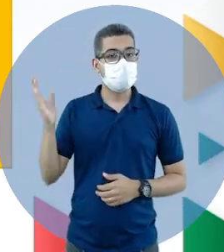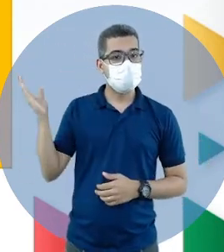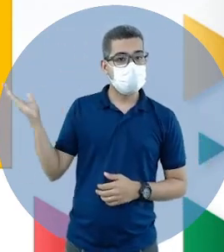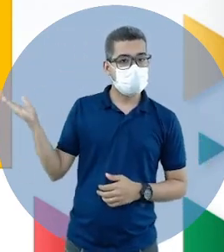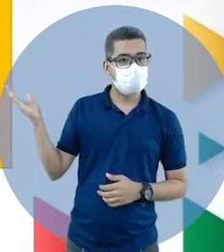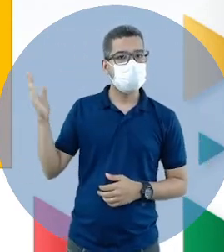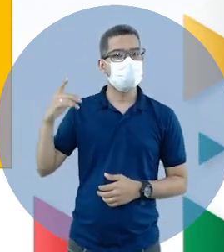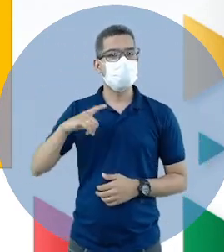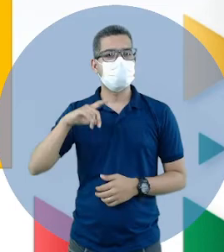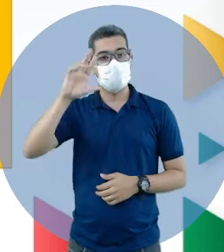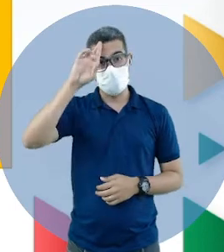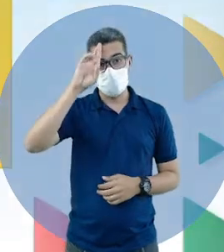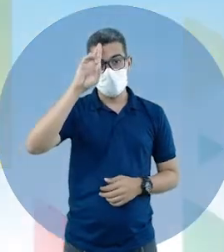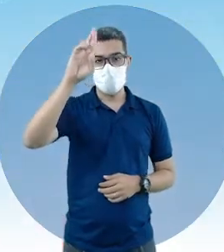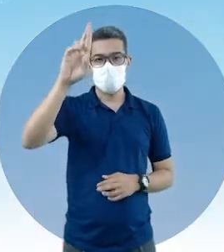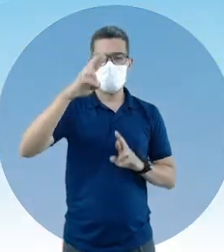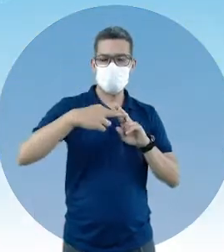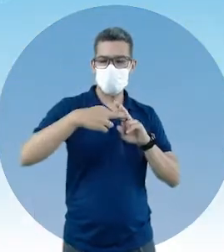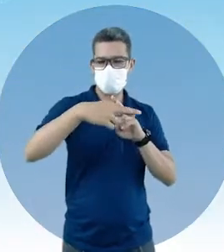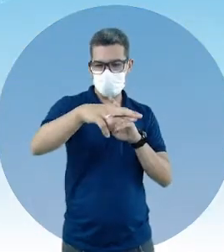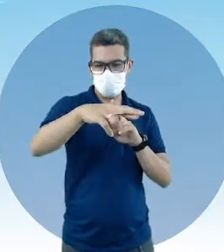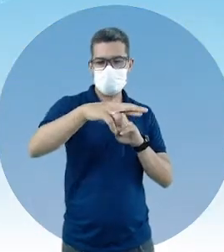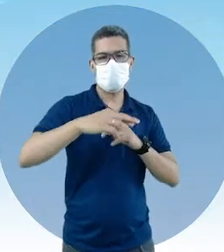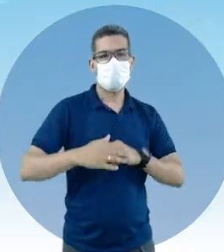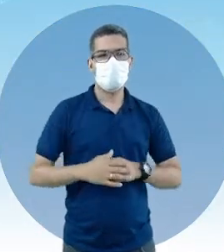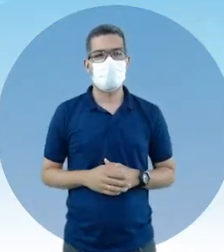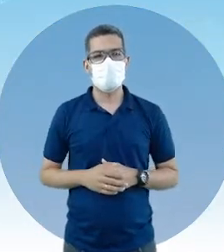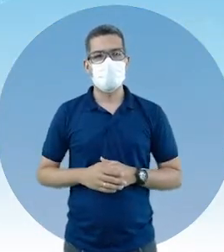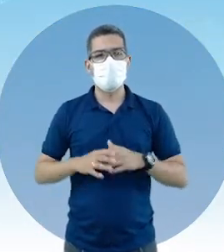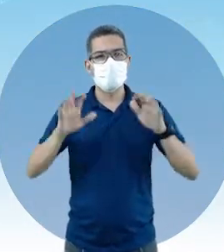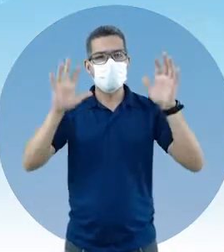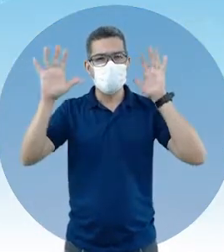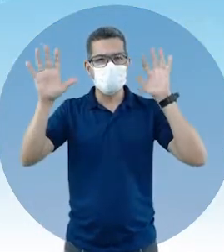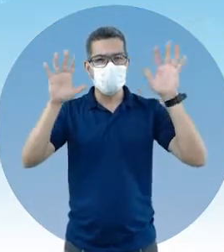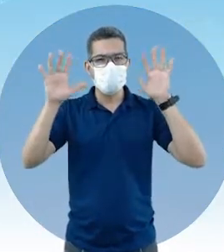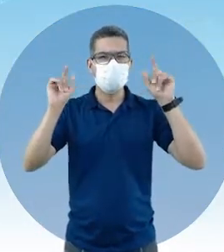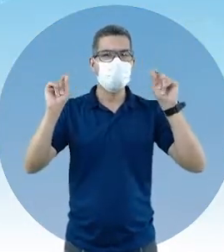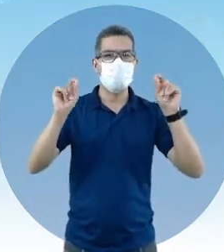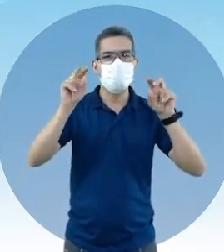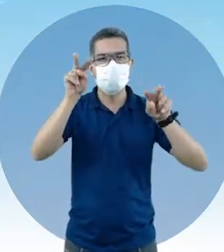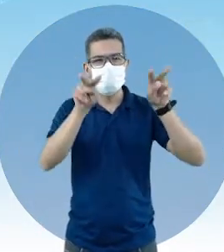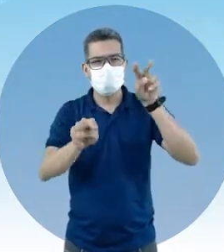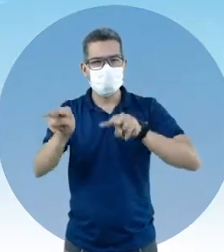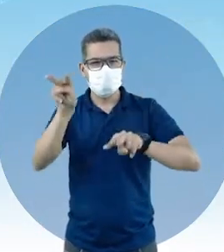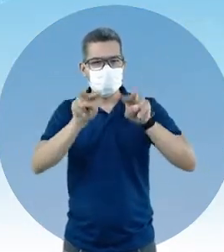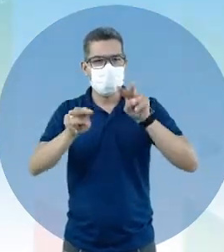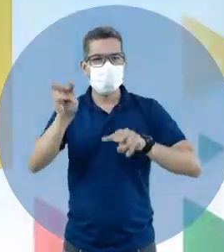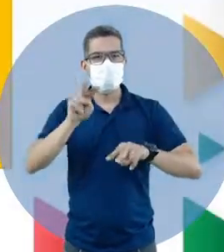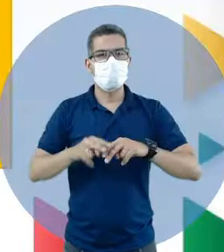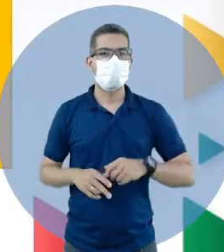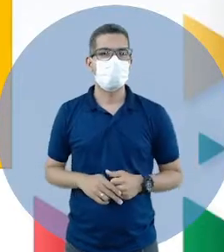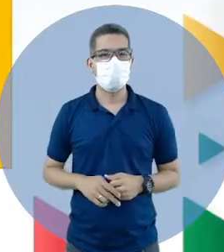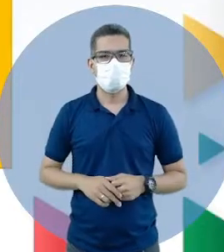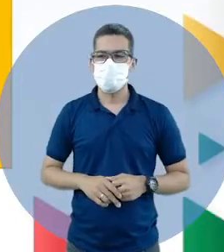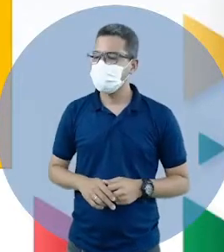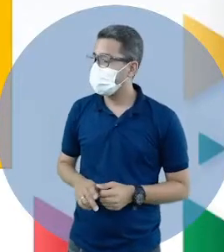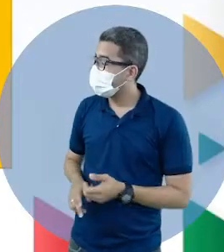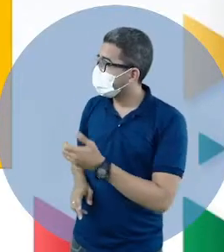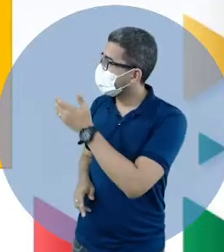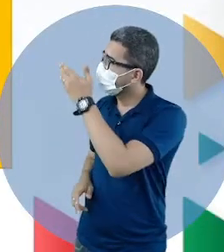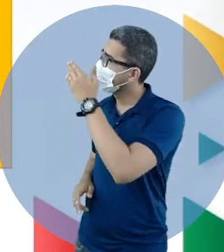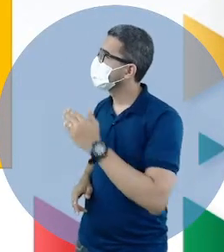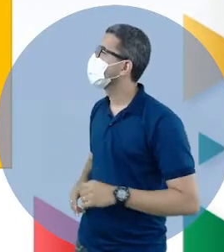nessa liderança religiosa. Quando eu falo em reflexão, é olhar para essa figura mais uma vez e refletir o